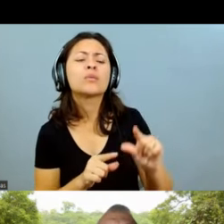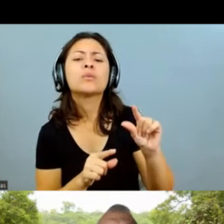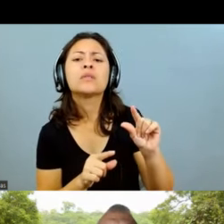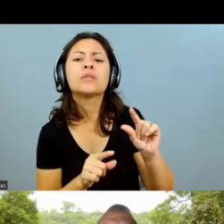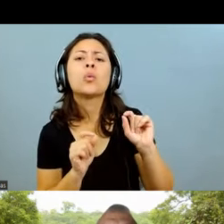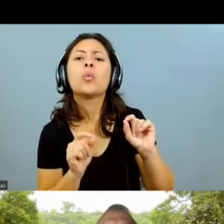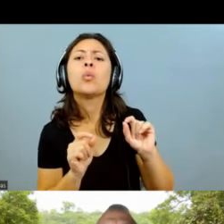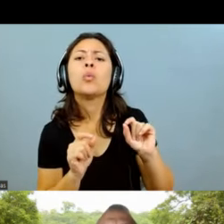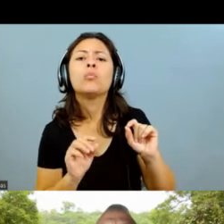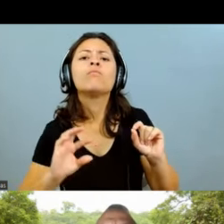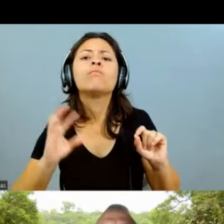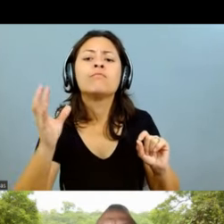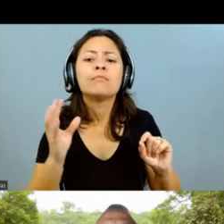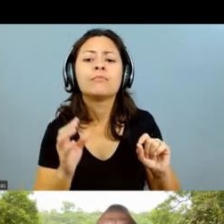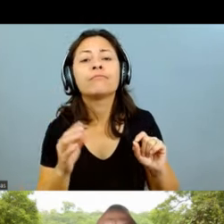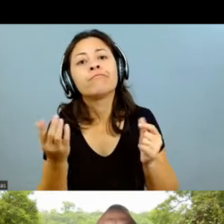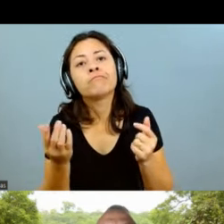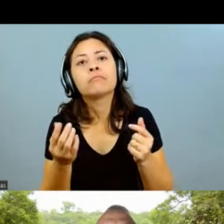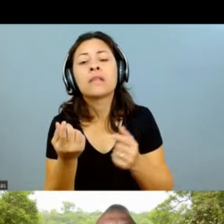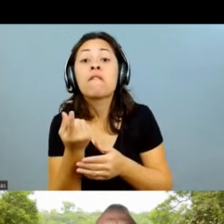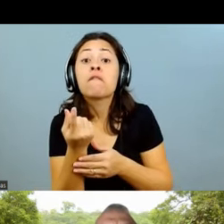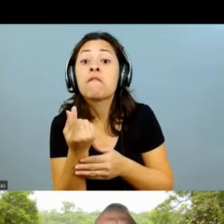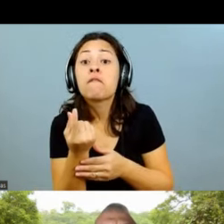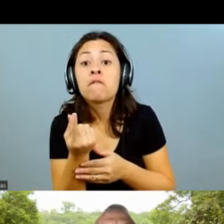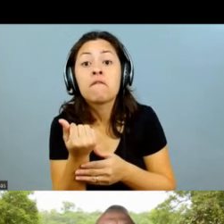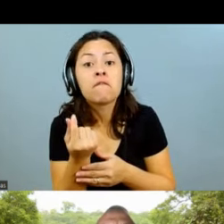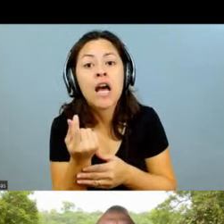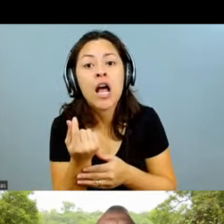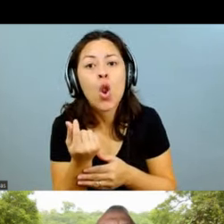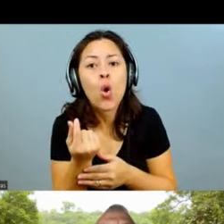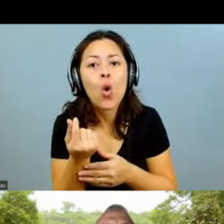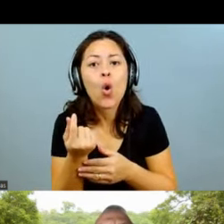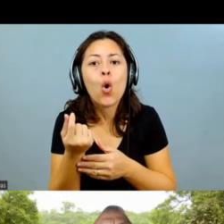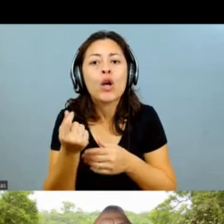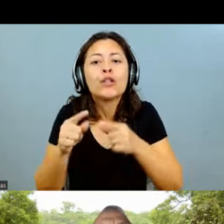redução dos preços dos nossos principais insumos